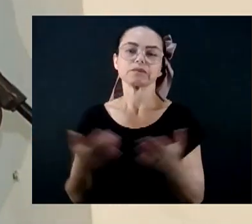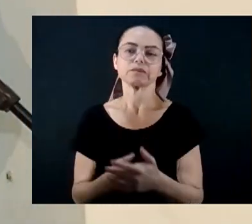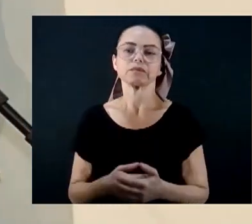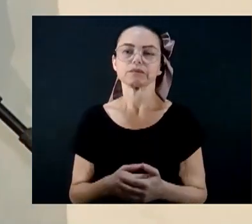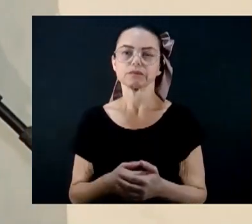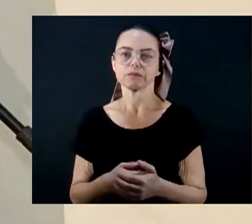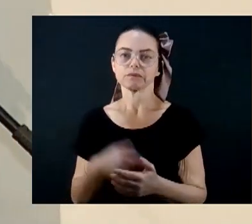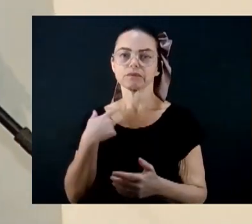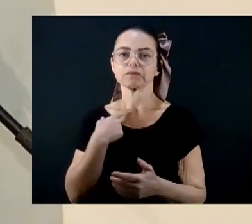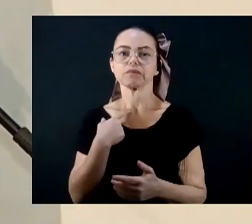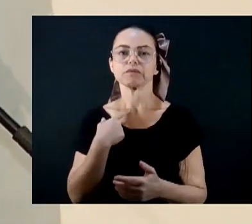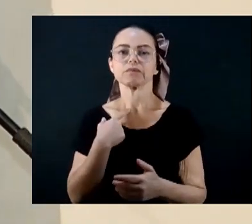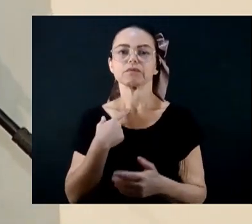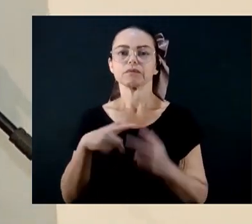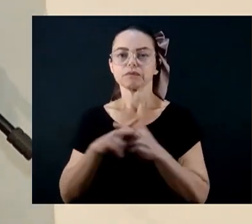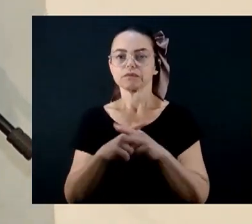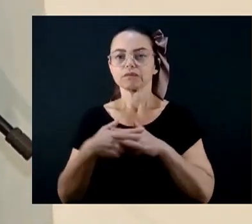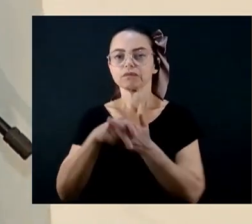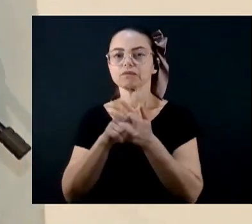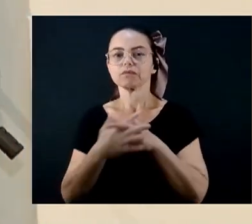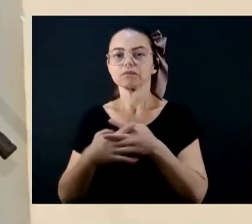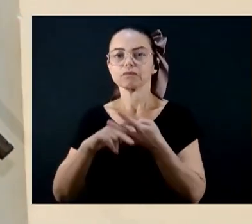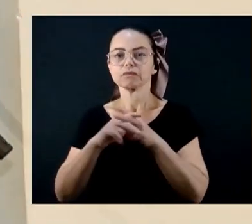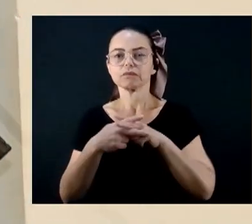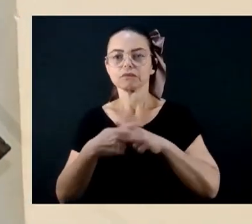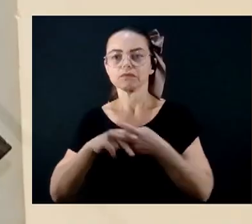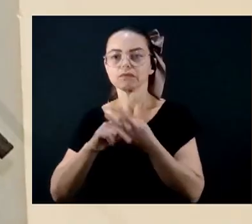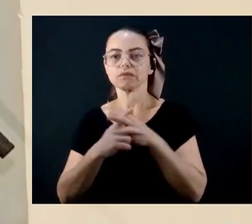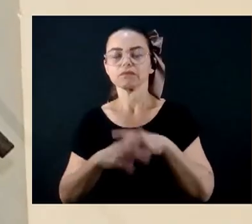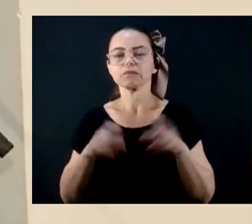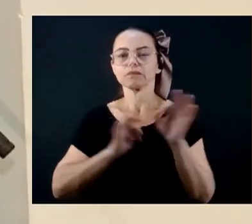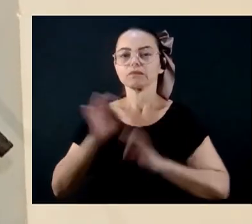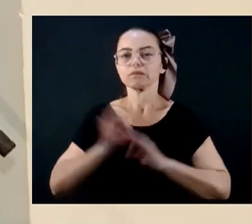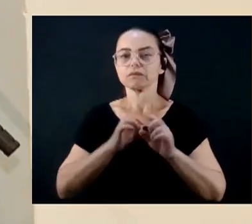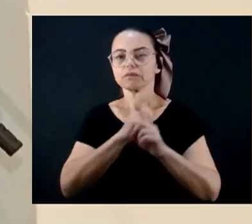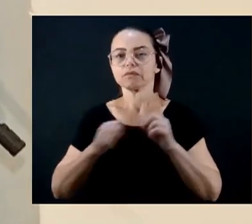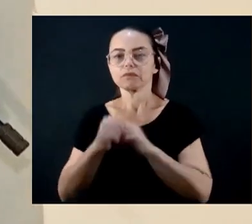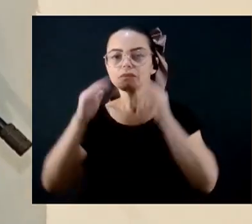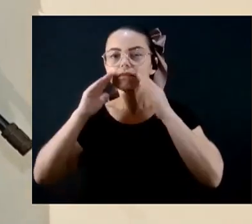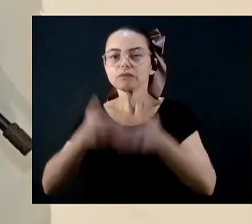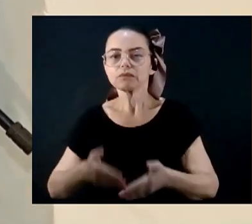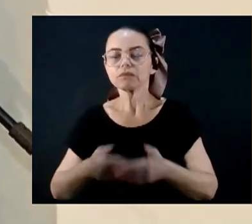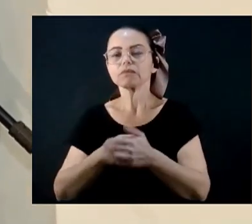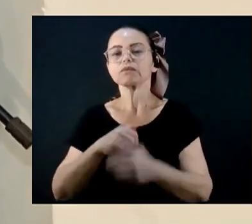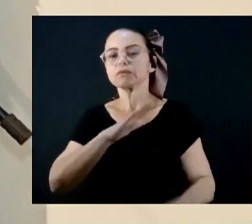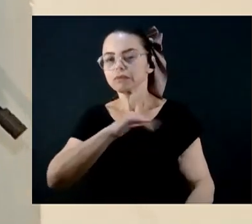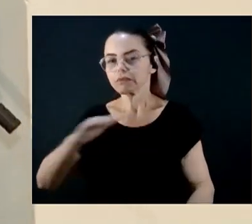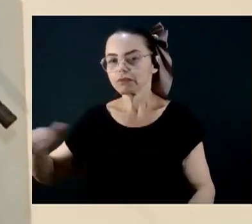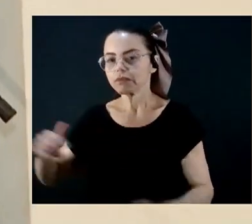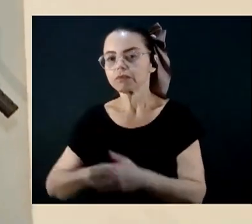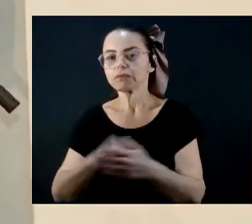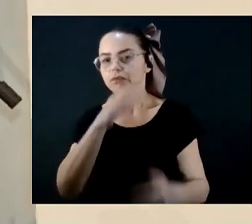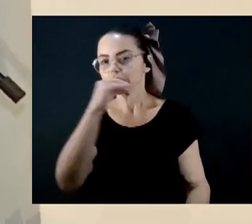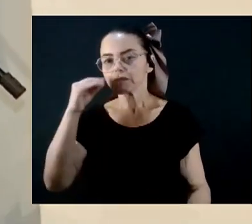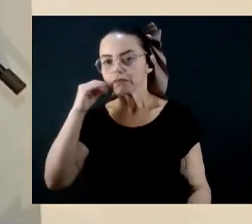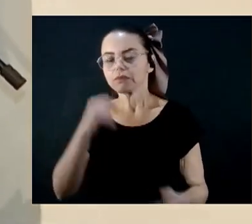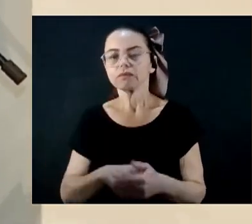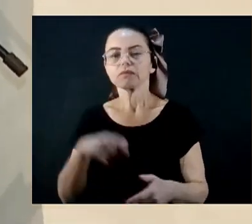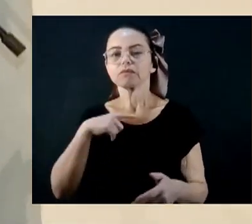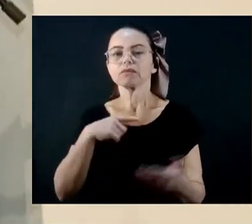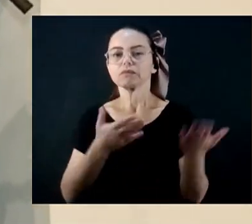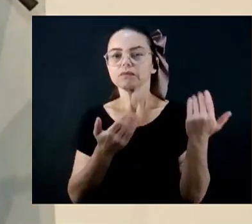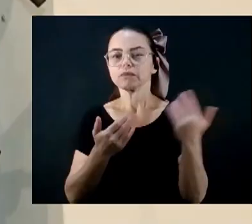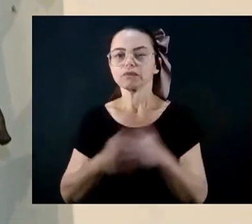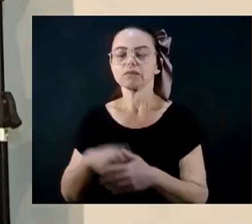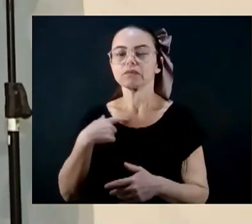nos tatames, Ricardo desenvolve projetos sociais voltados para crianças, jovens e famílias em